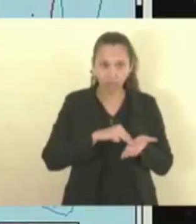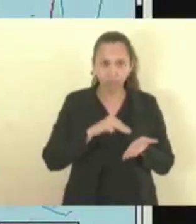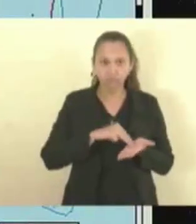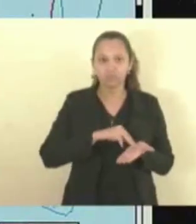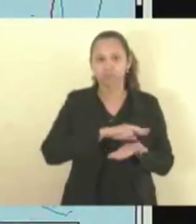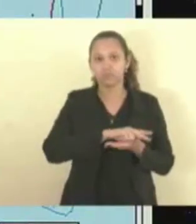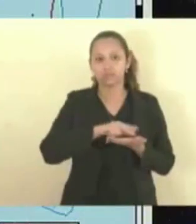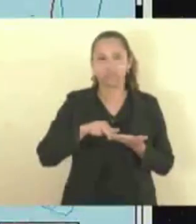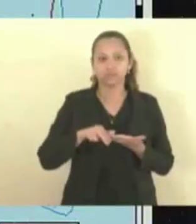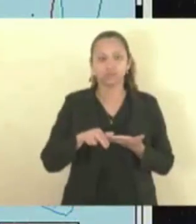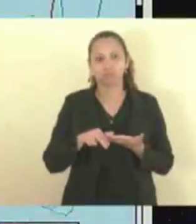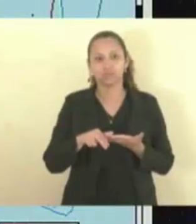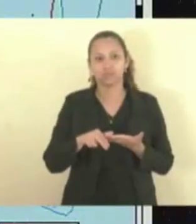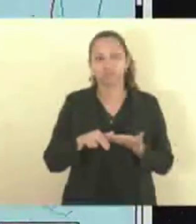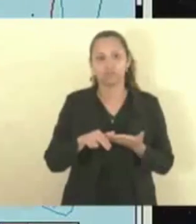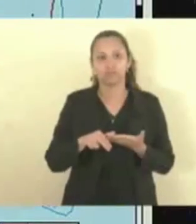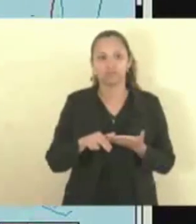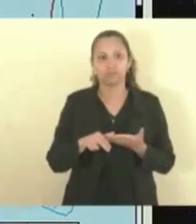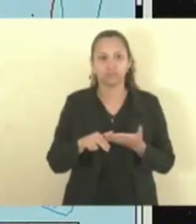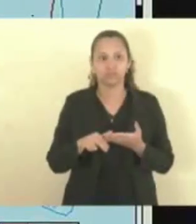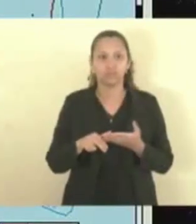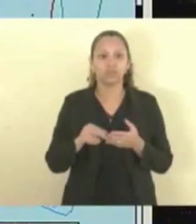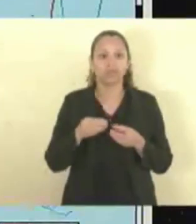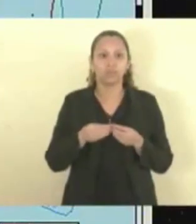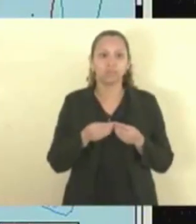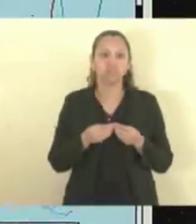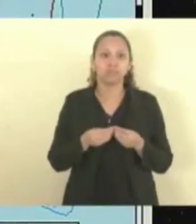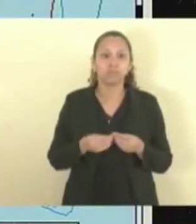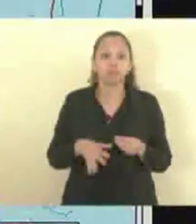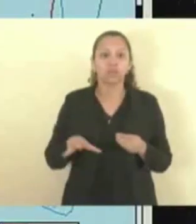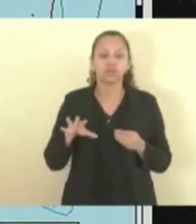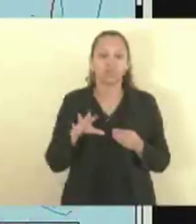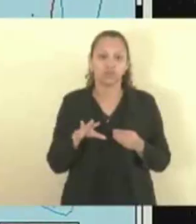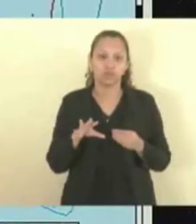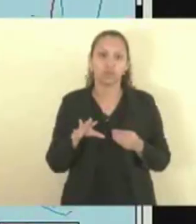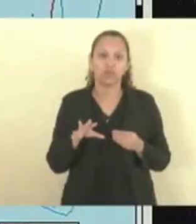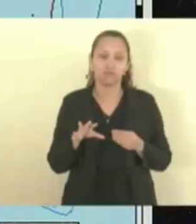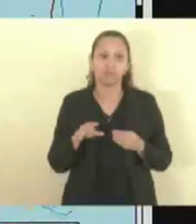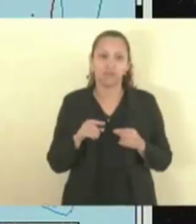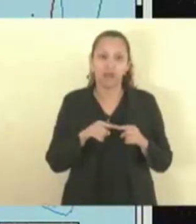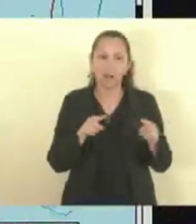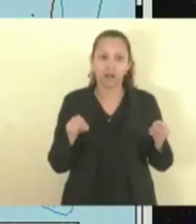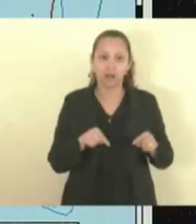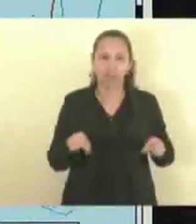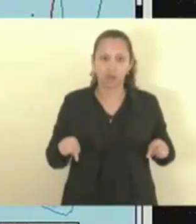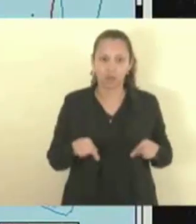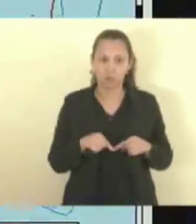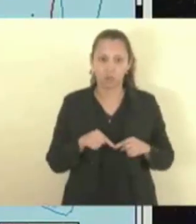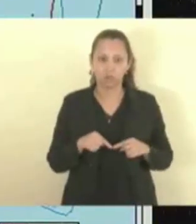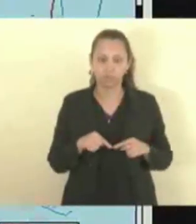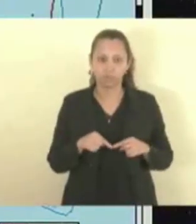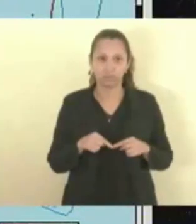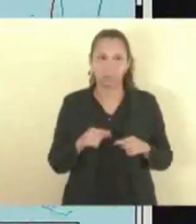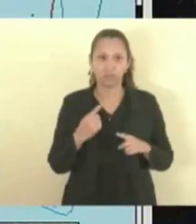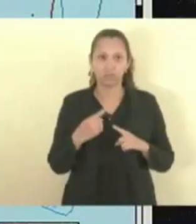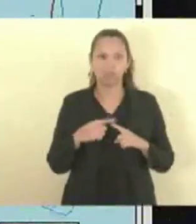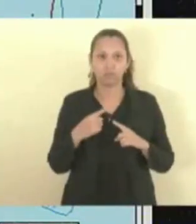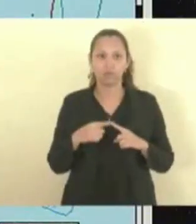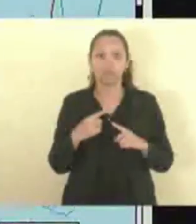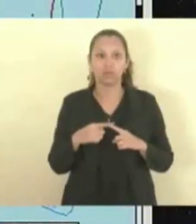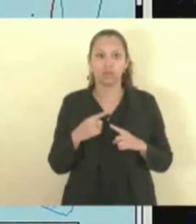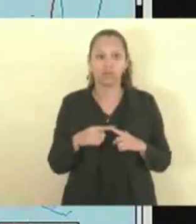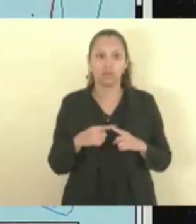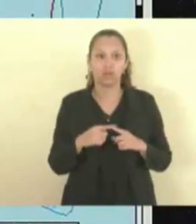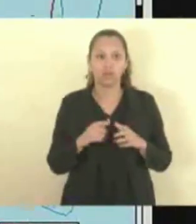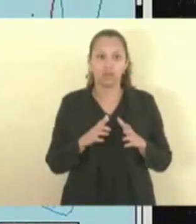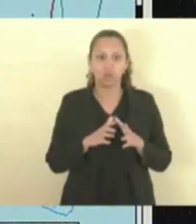das lagoas. Isso é um baita do impacto ambiental, porque o ecossistema ele não consegue se estabilizar. Quando ele abre naturalmente, ele